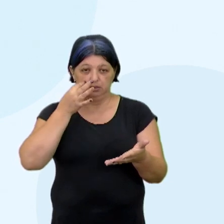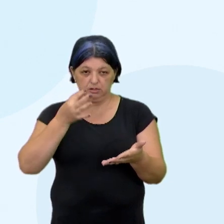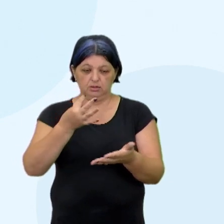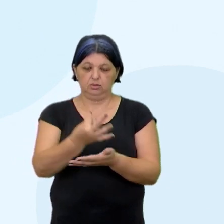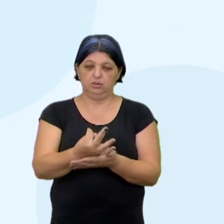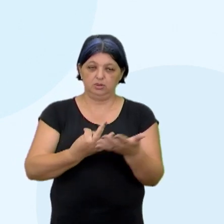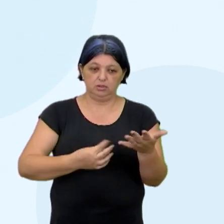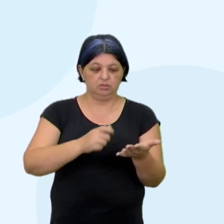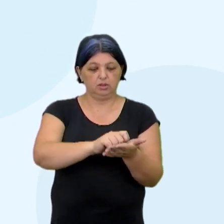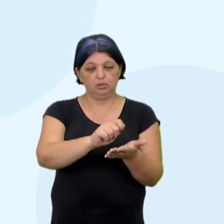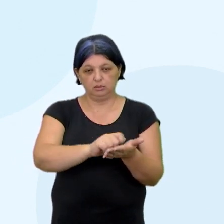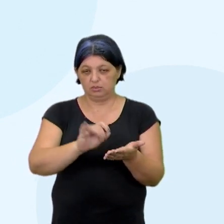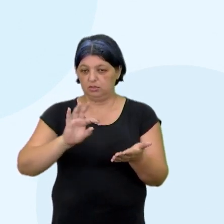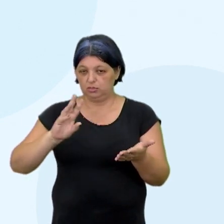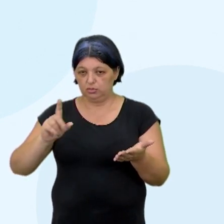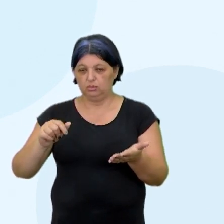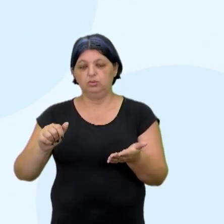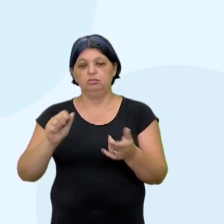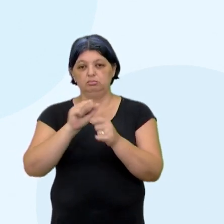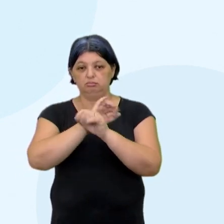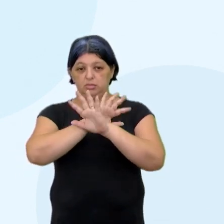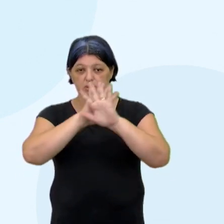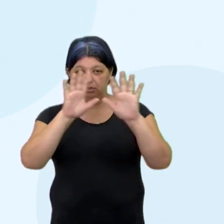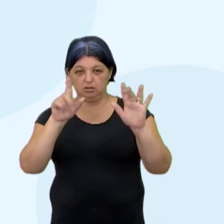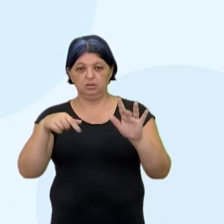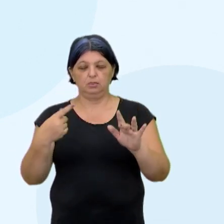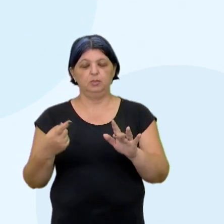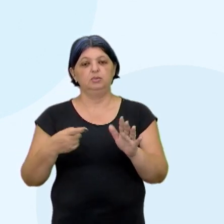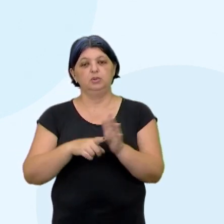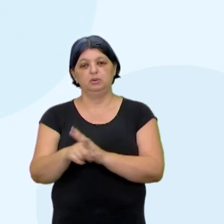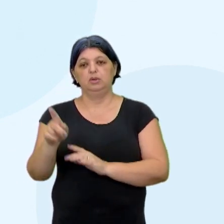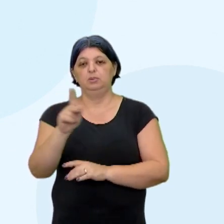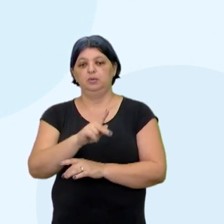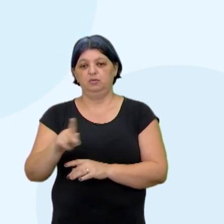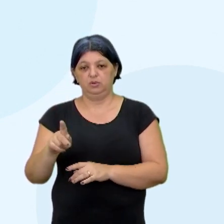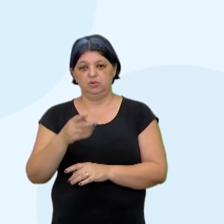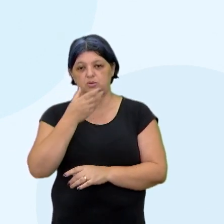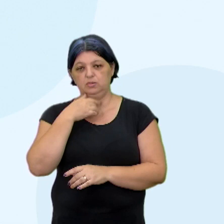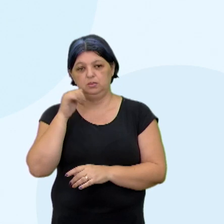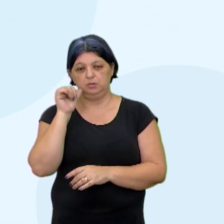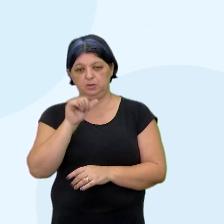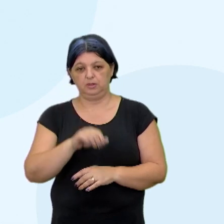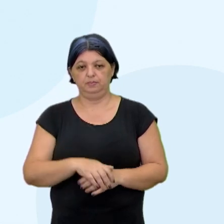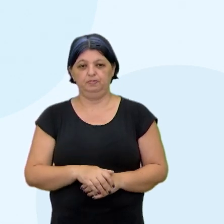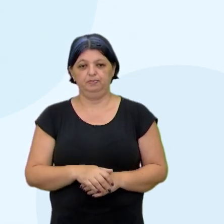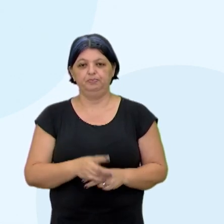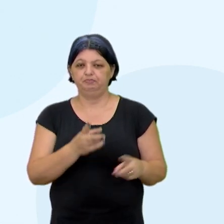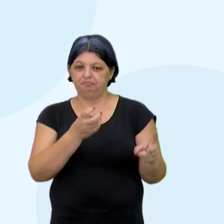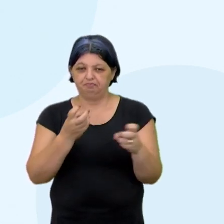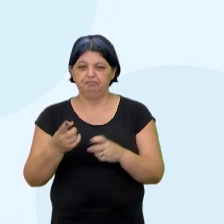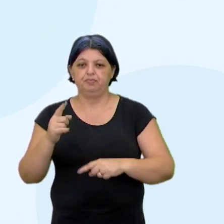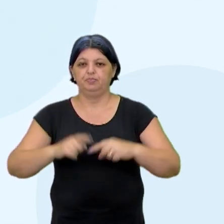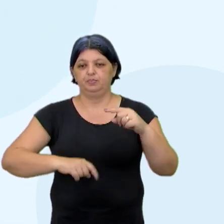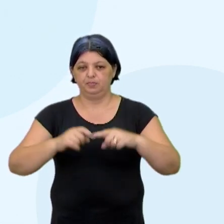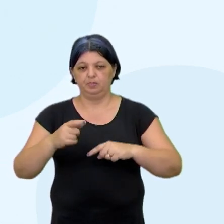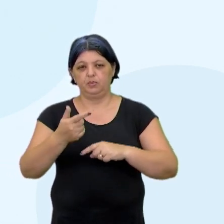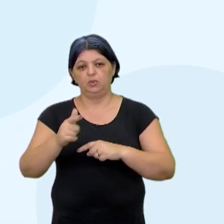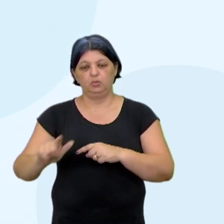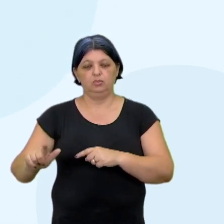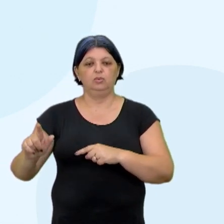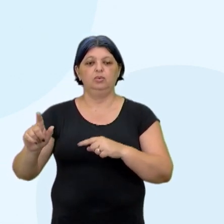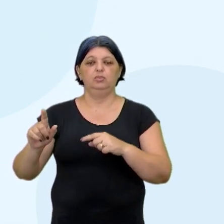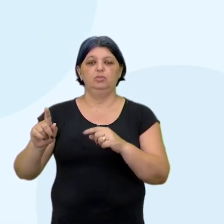faça anotações de tudo para esclarecimentos posteriores com o seu professor ou professora. Observe a integração desse material com os outros componentes